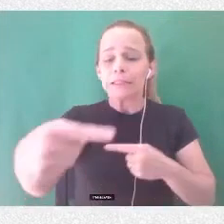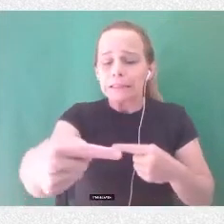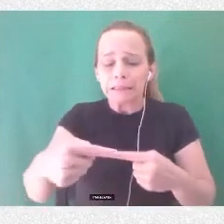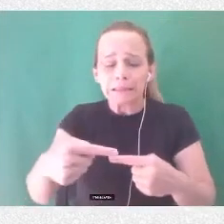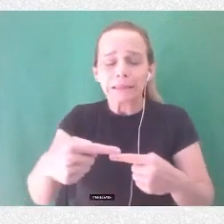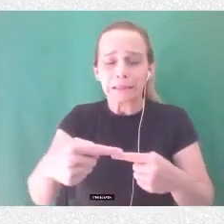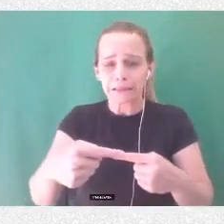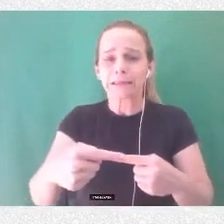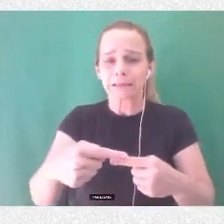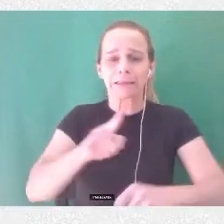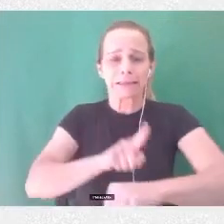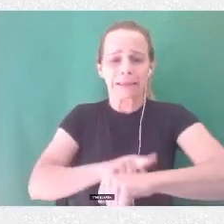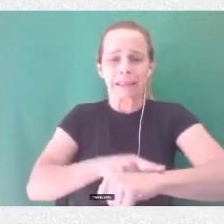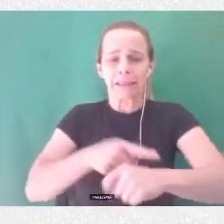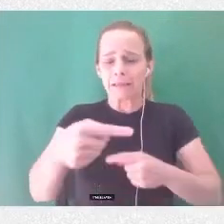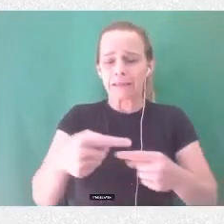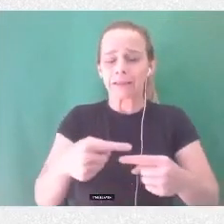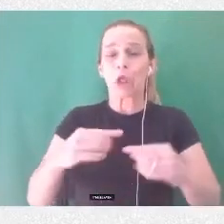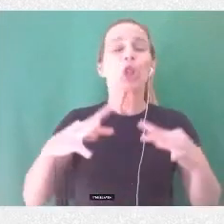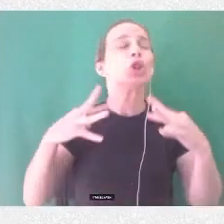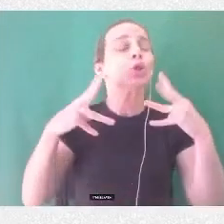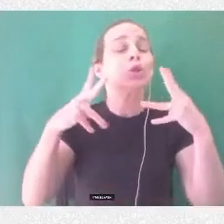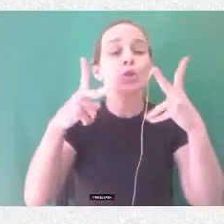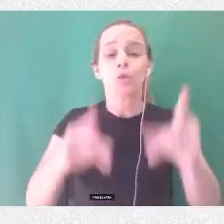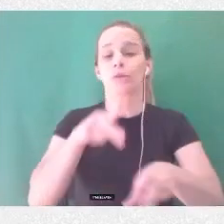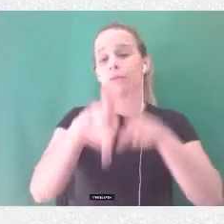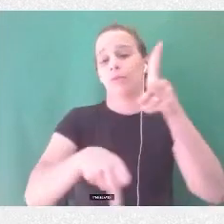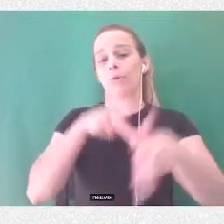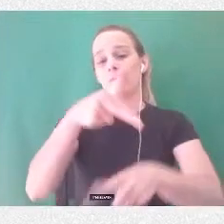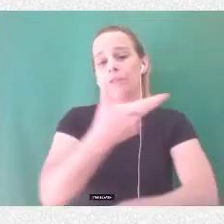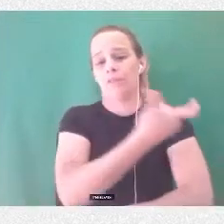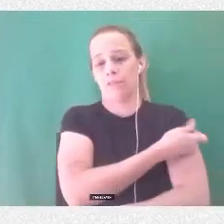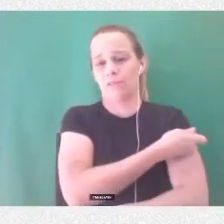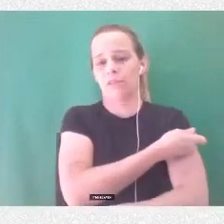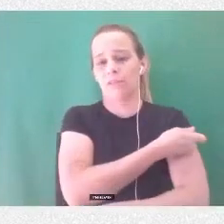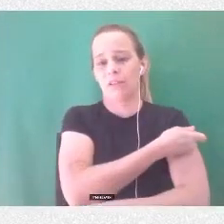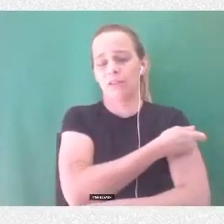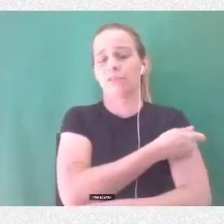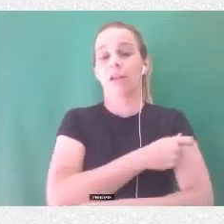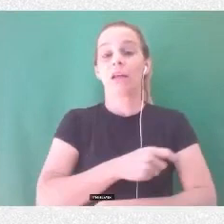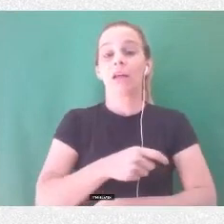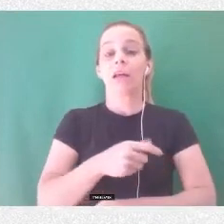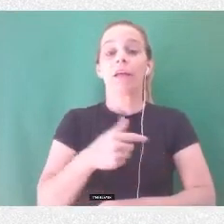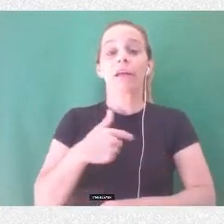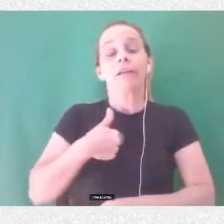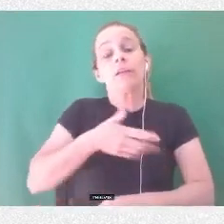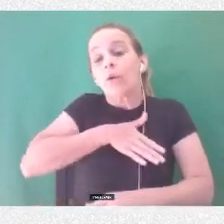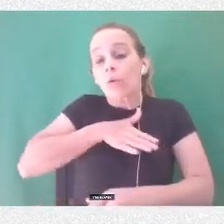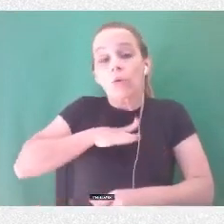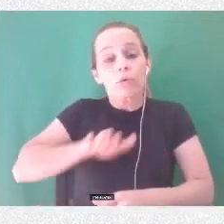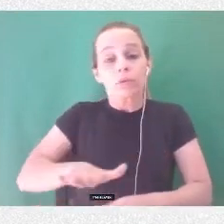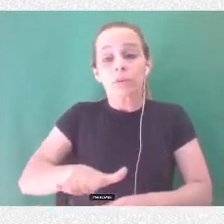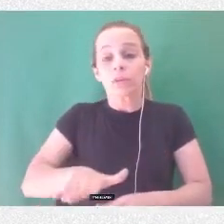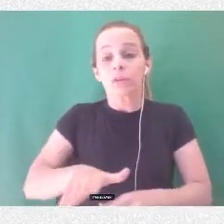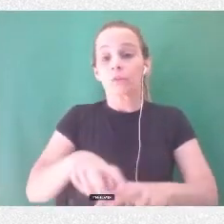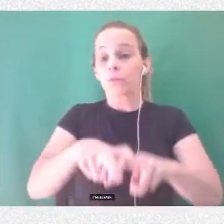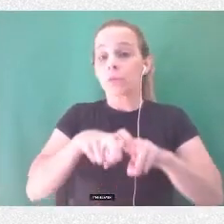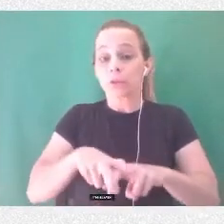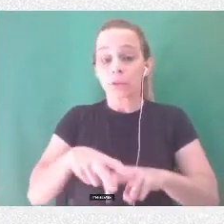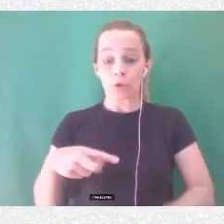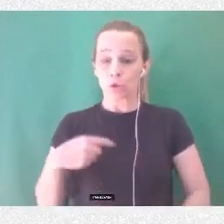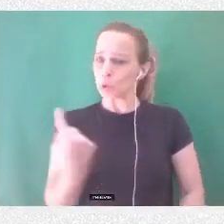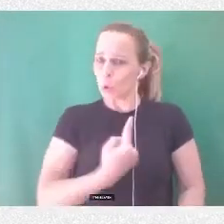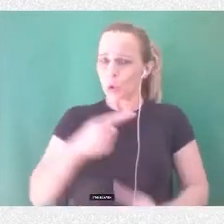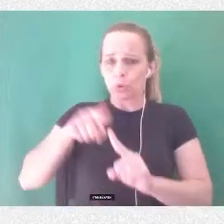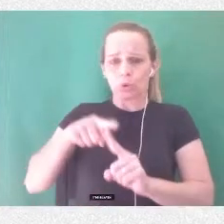tempo, ter toda a sua população vacinada. E, naturalmente, que não gostaríamos, por conta disso, de sermos os únicos. Por